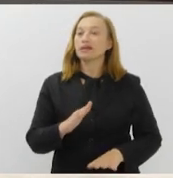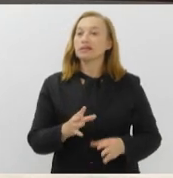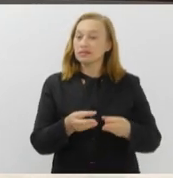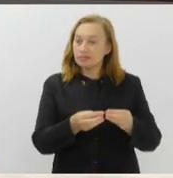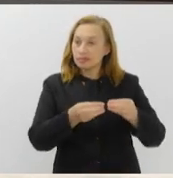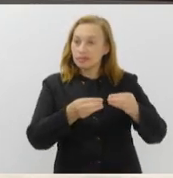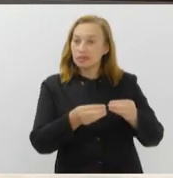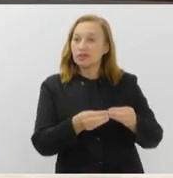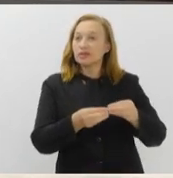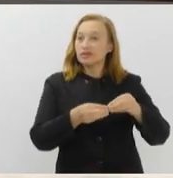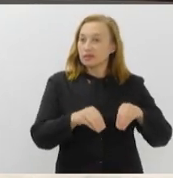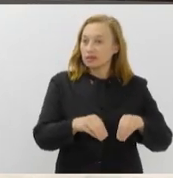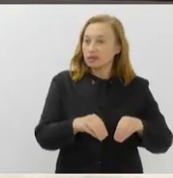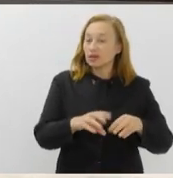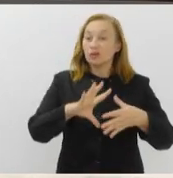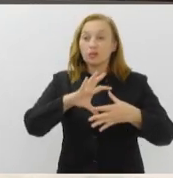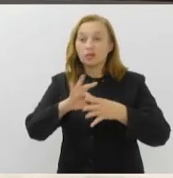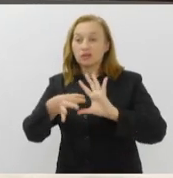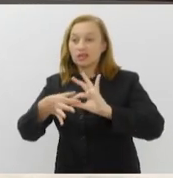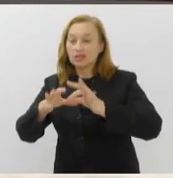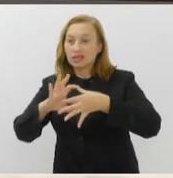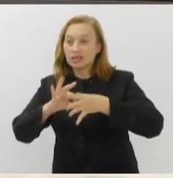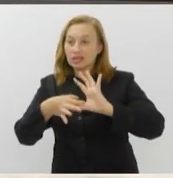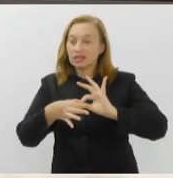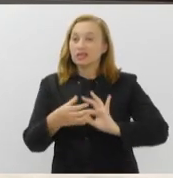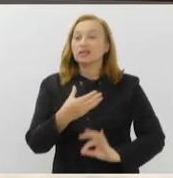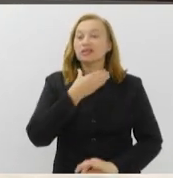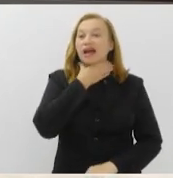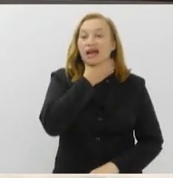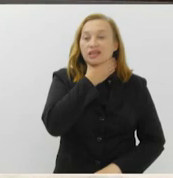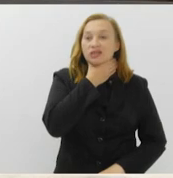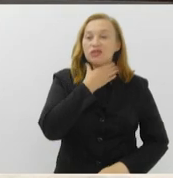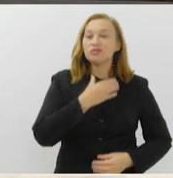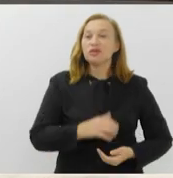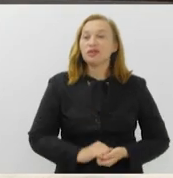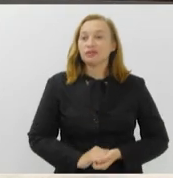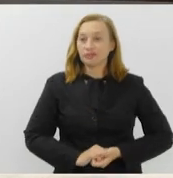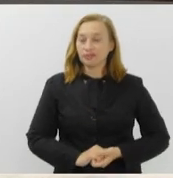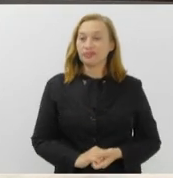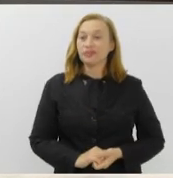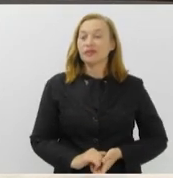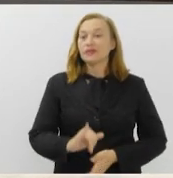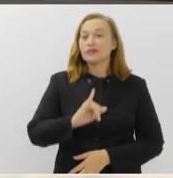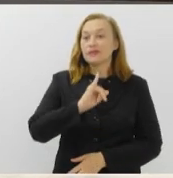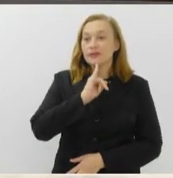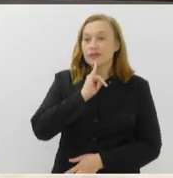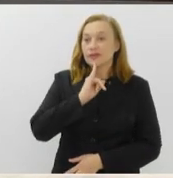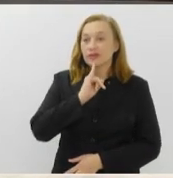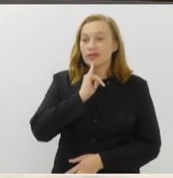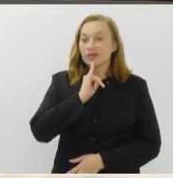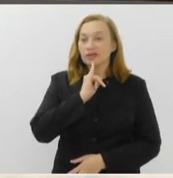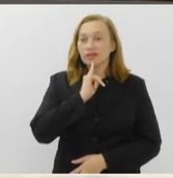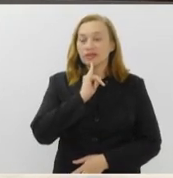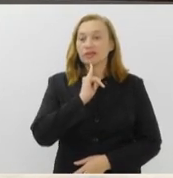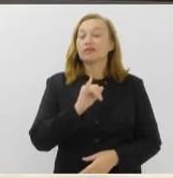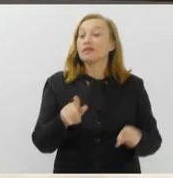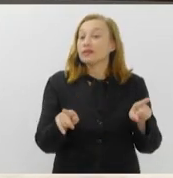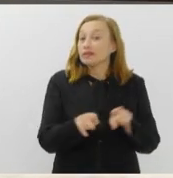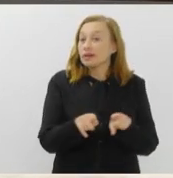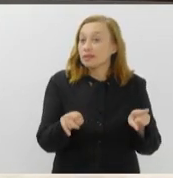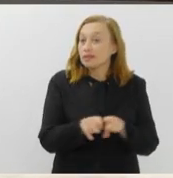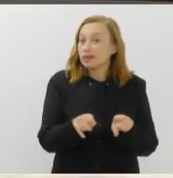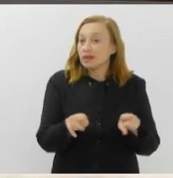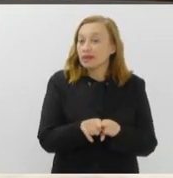por contextos de crises socioeconômicas. Então, infelizmente, não é? Também